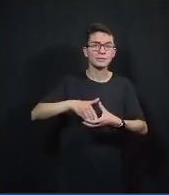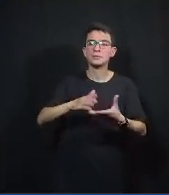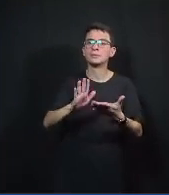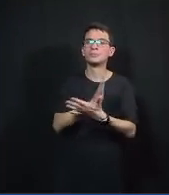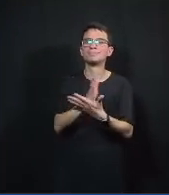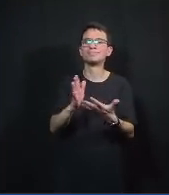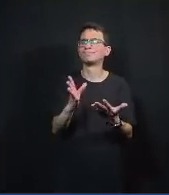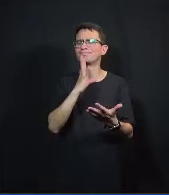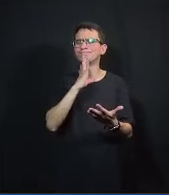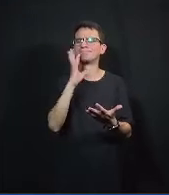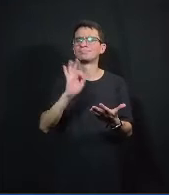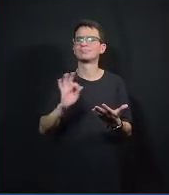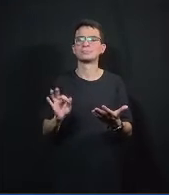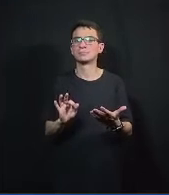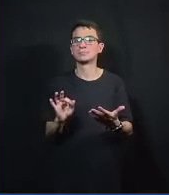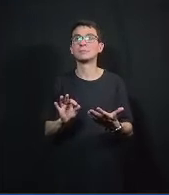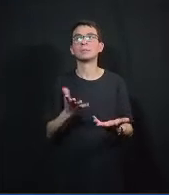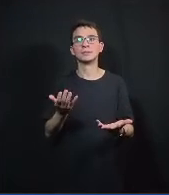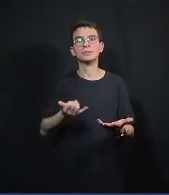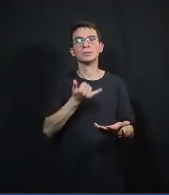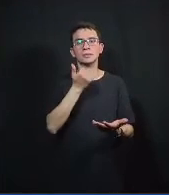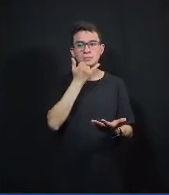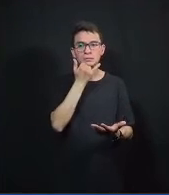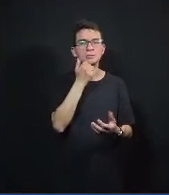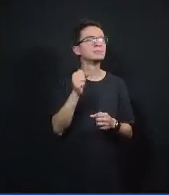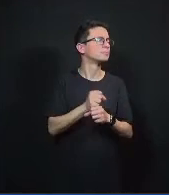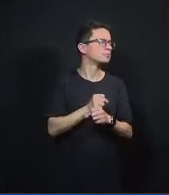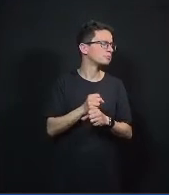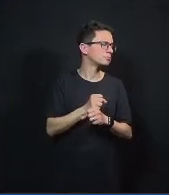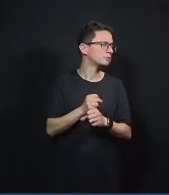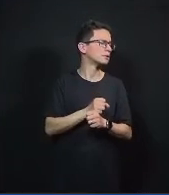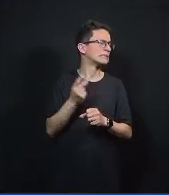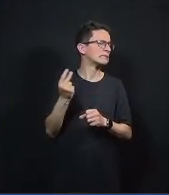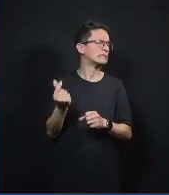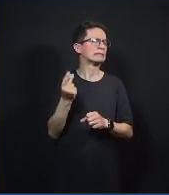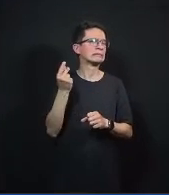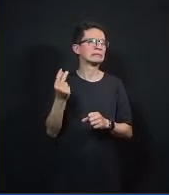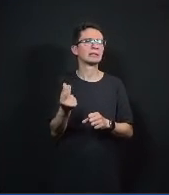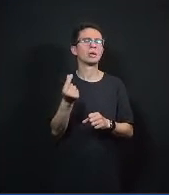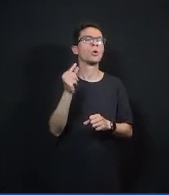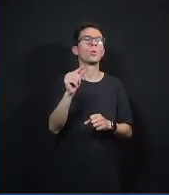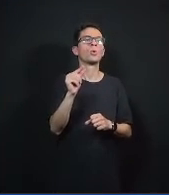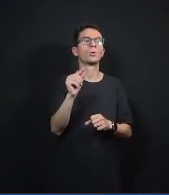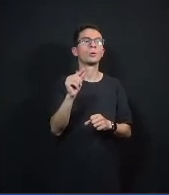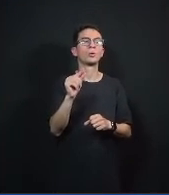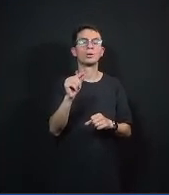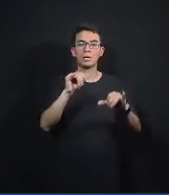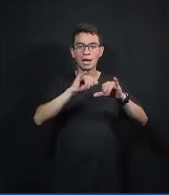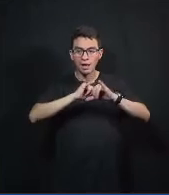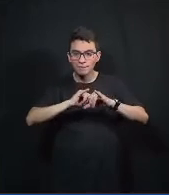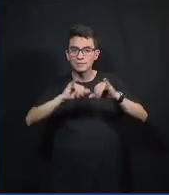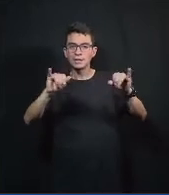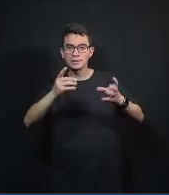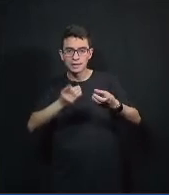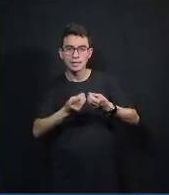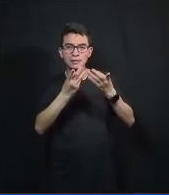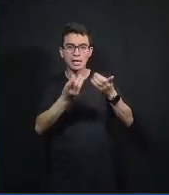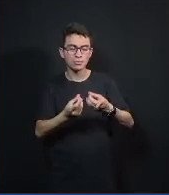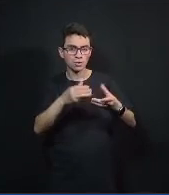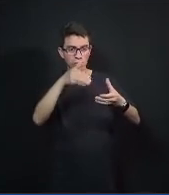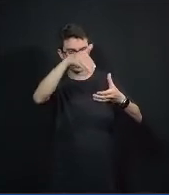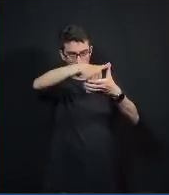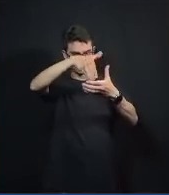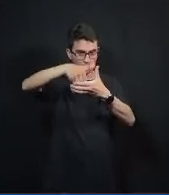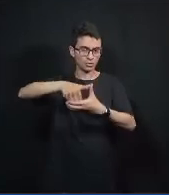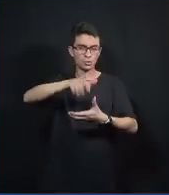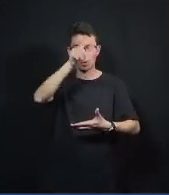muito familiarizadas, embora isso já esteja há muitos anos ocorrendo, que é o fato do lançamento de dados de eleitores no nosso cadastro